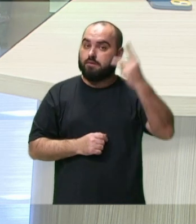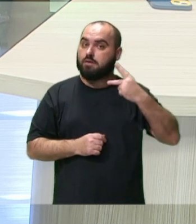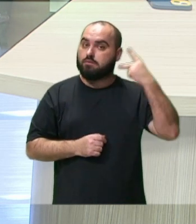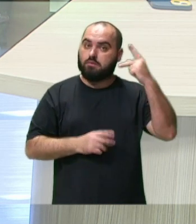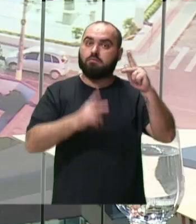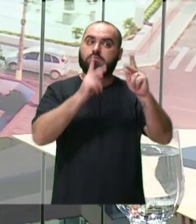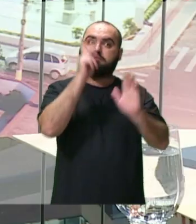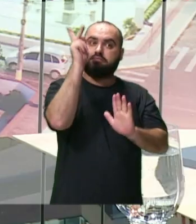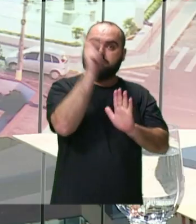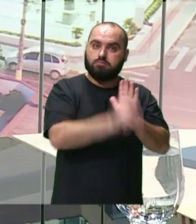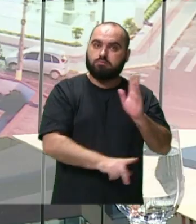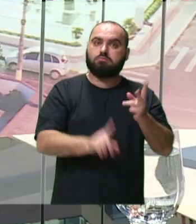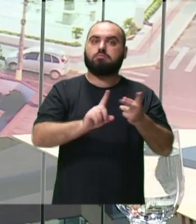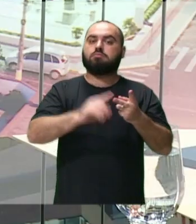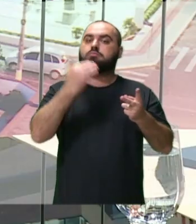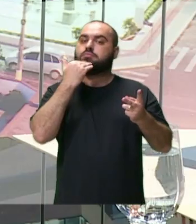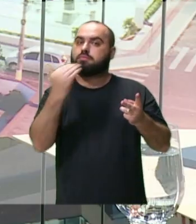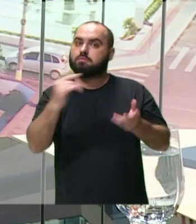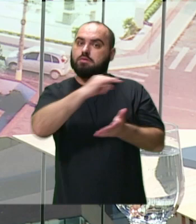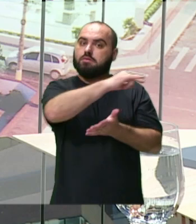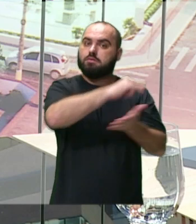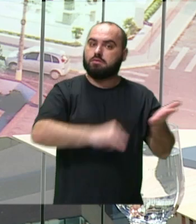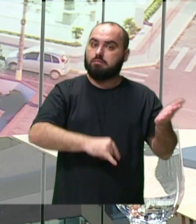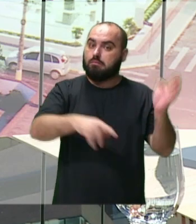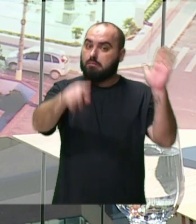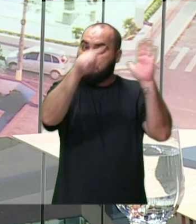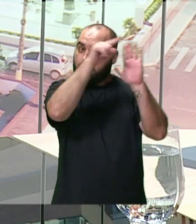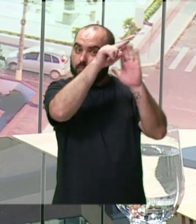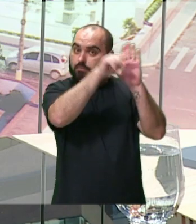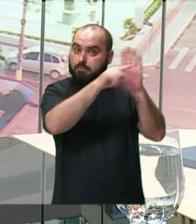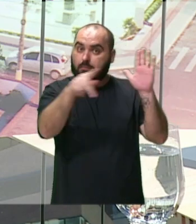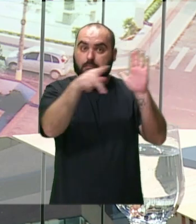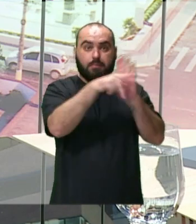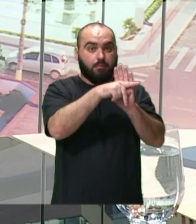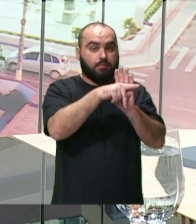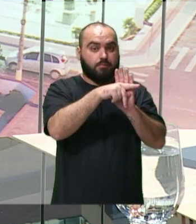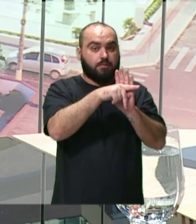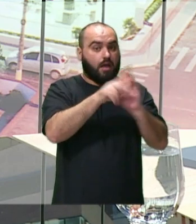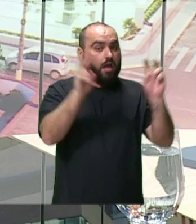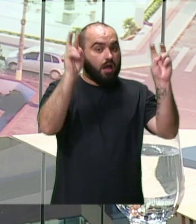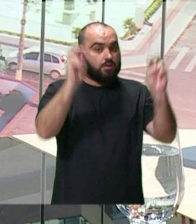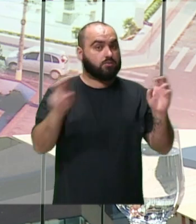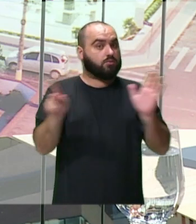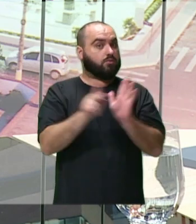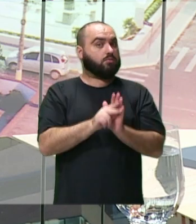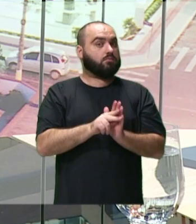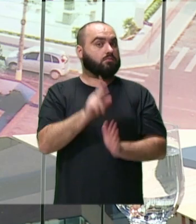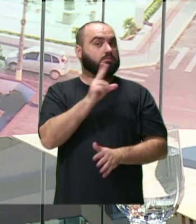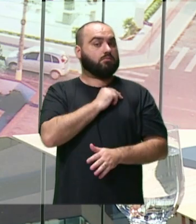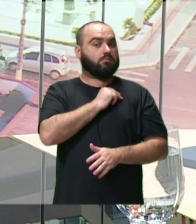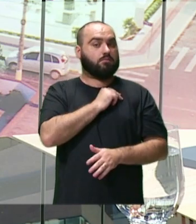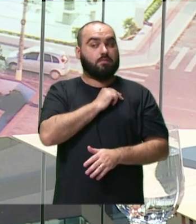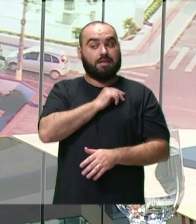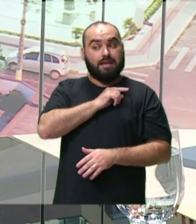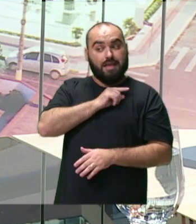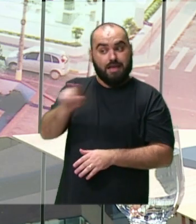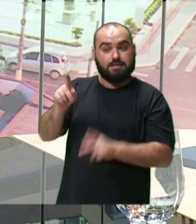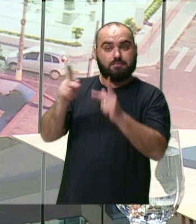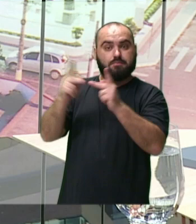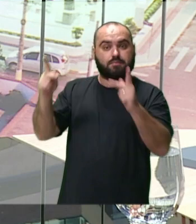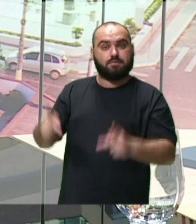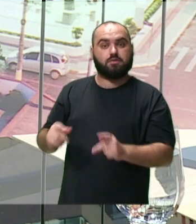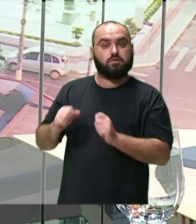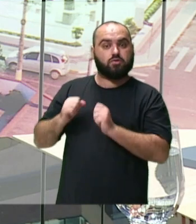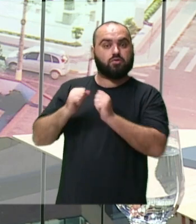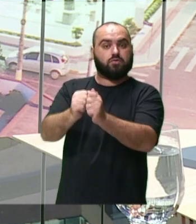projetos, indicações, requerimentos, próprias pautas nossas sobre isso. Esse foi feito da Procuradoria junto com as